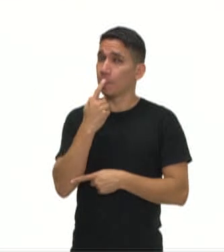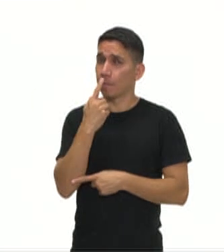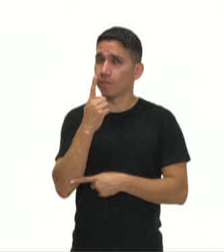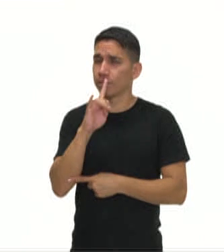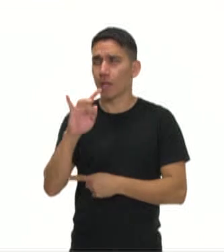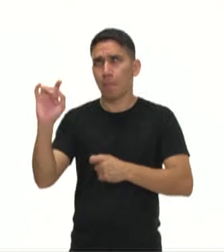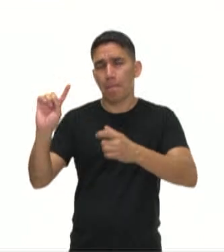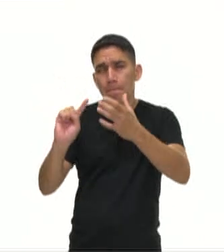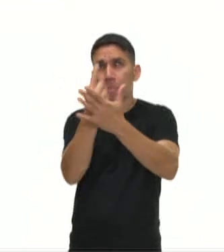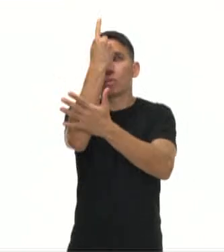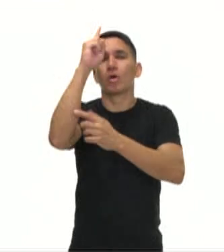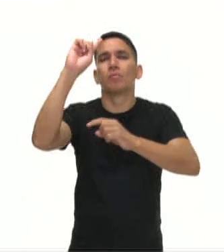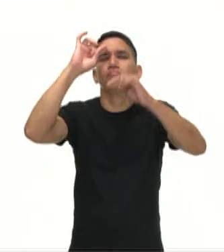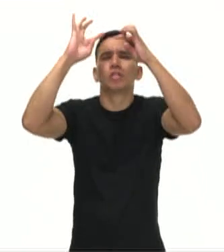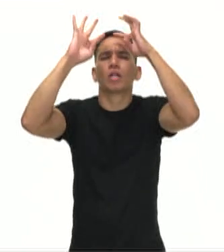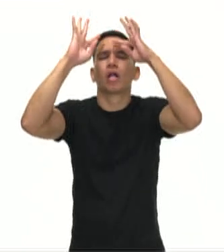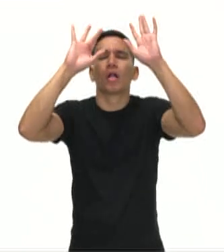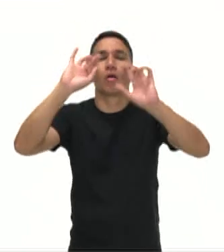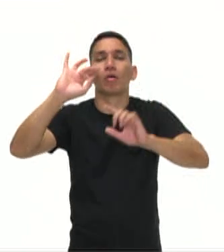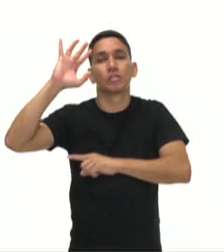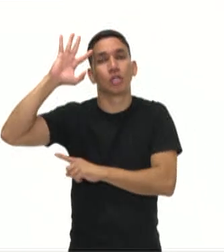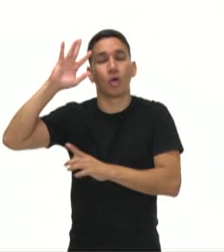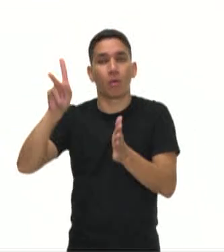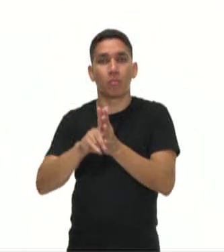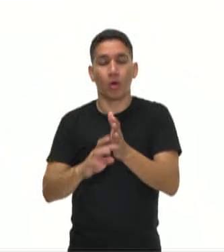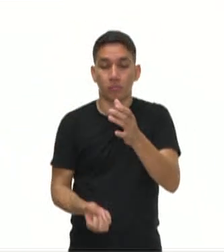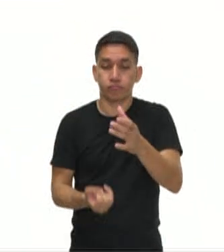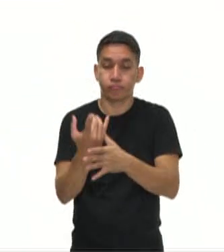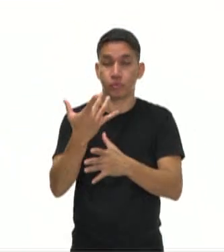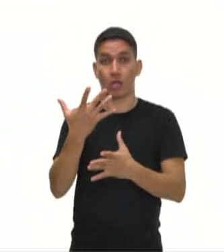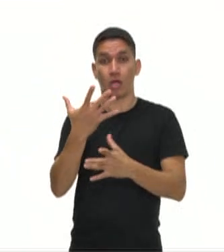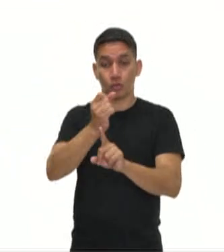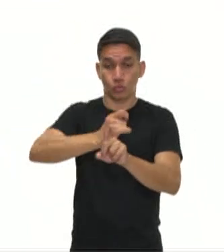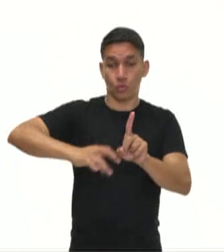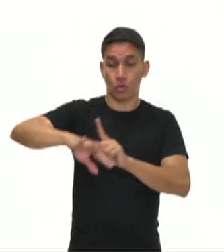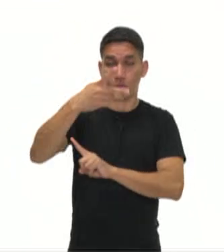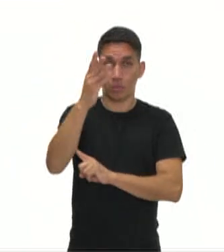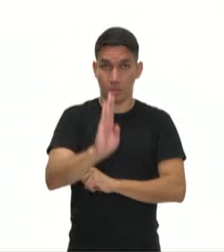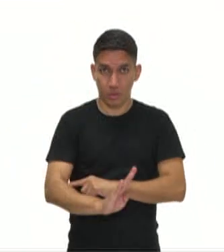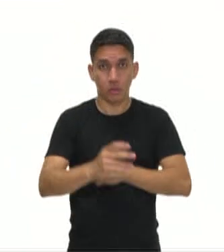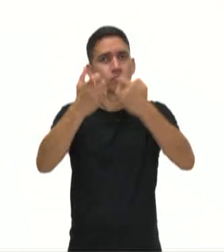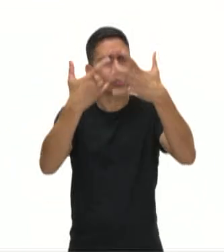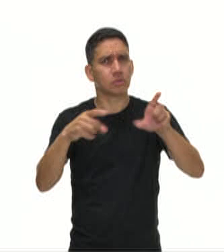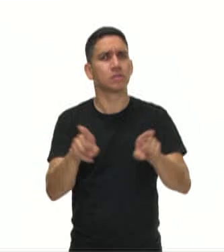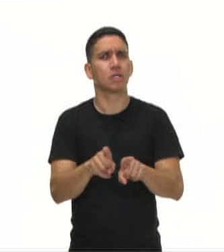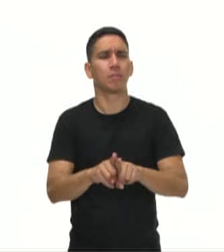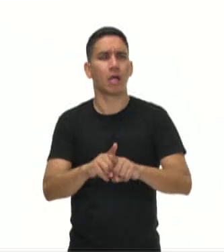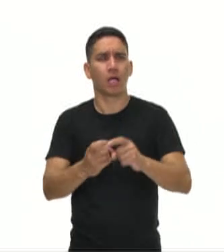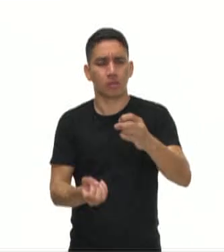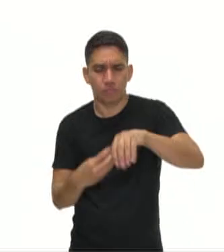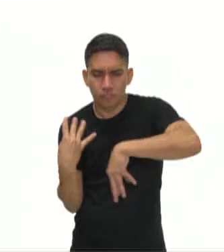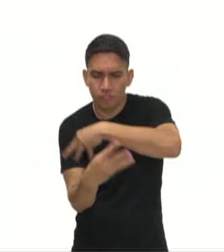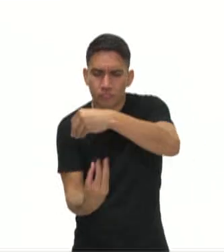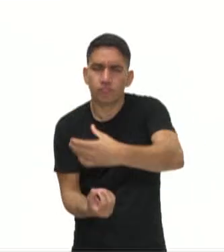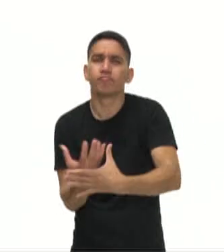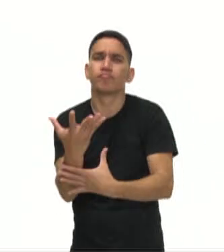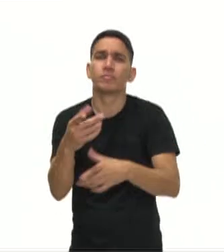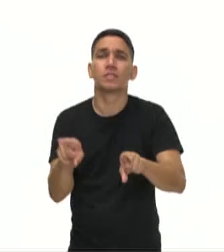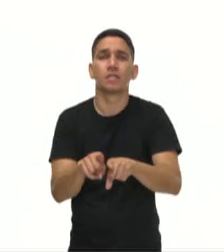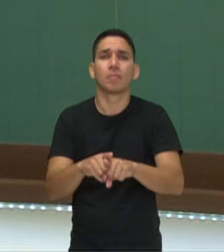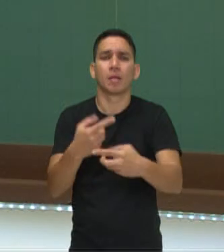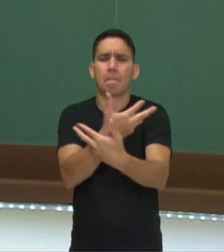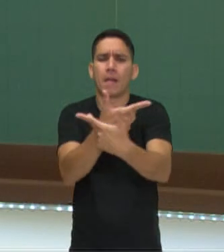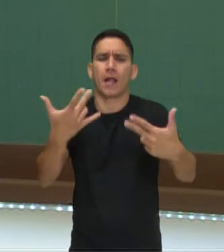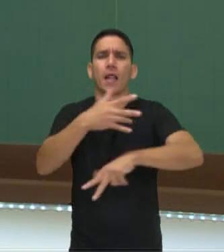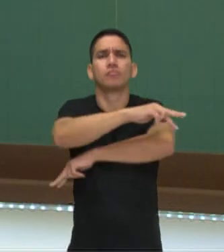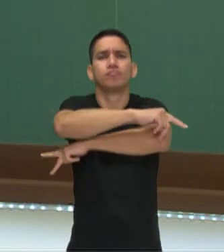uma teoria sobre a formação social do Brasil, falou de miscigenação, né, de diversidade